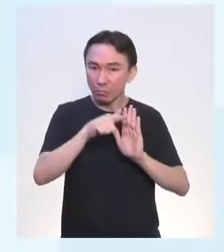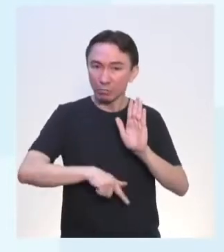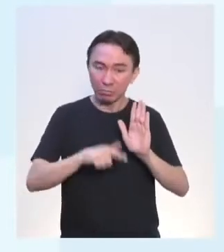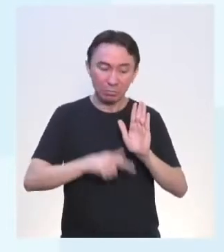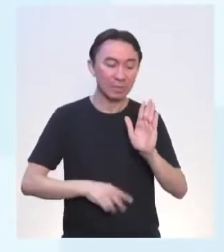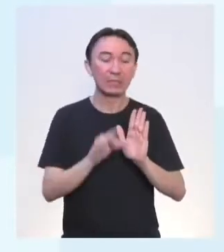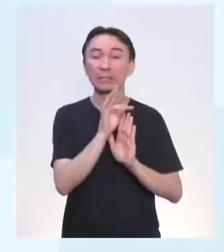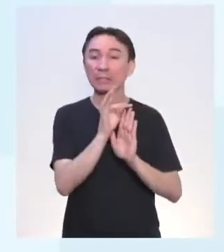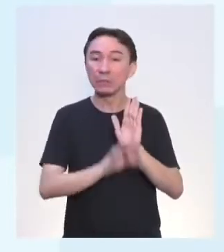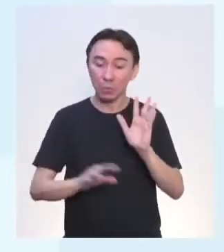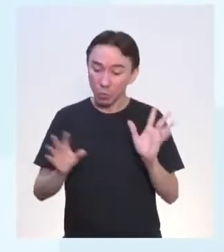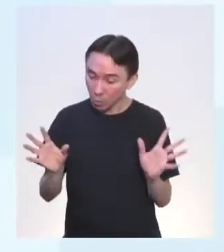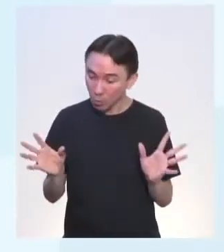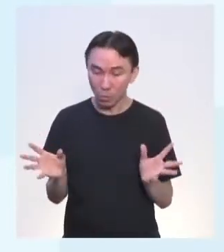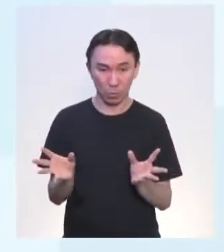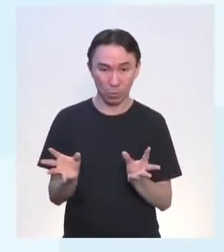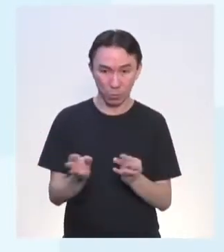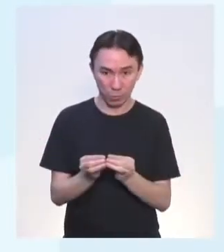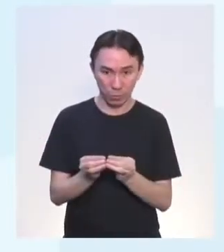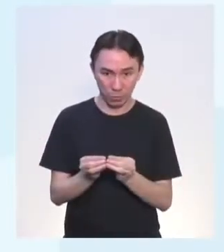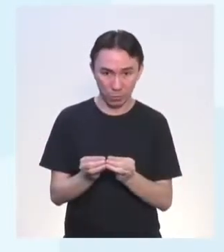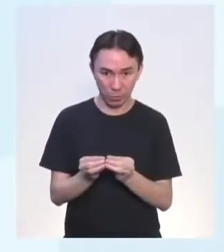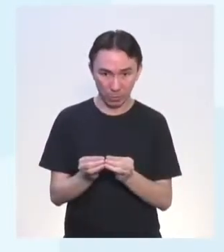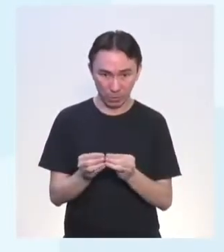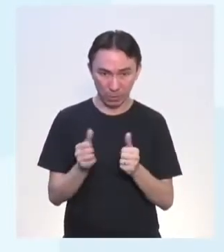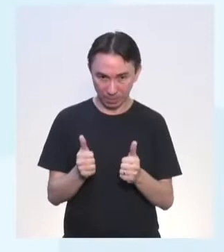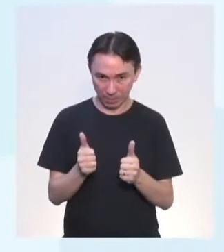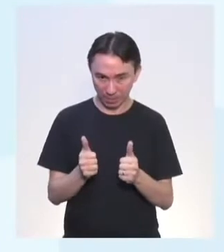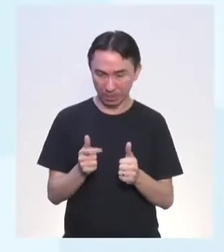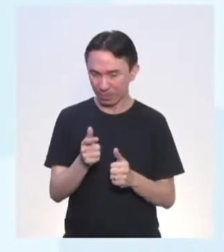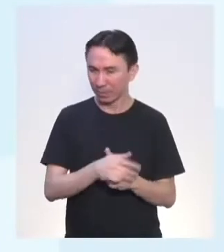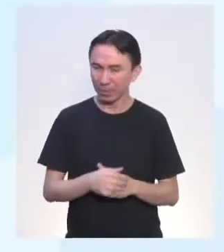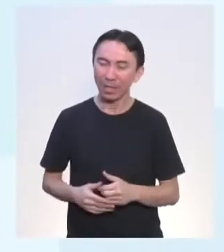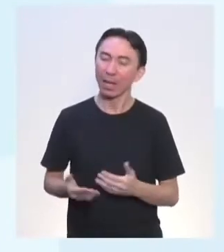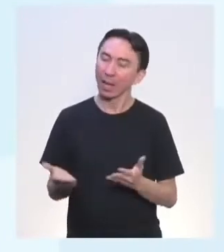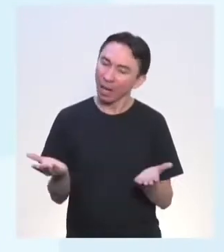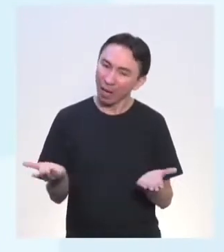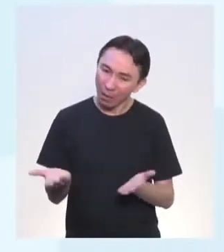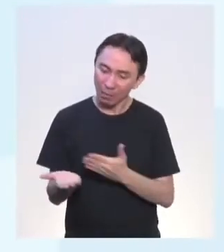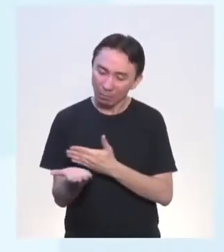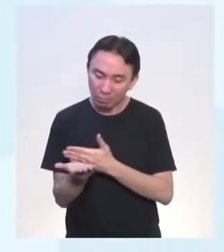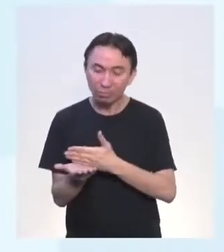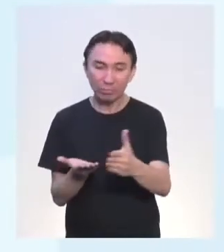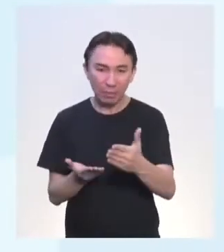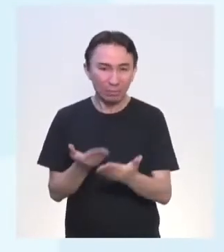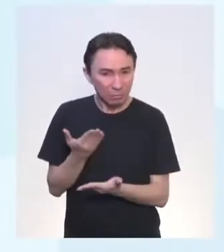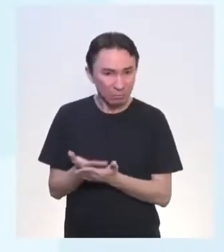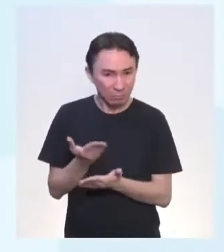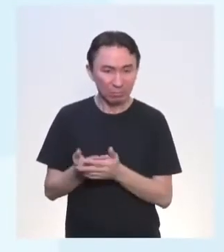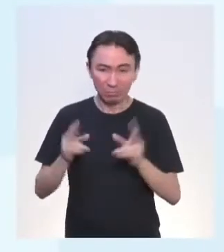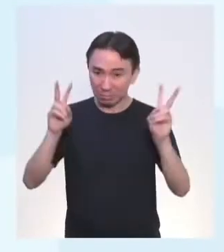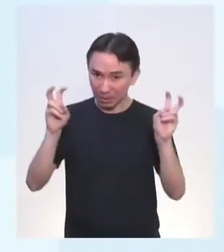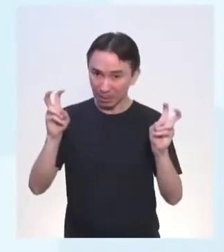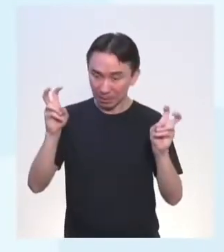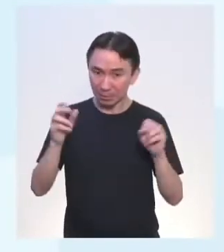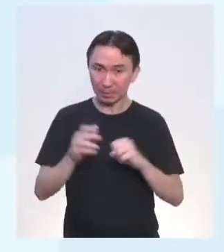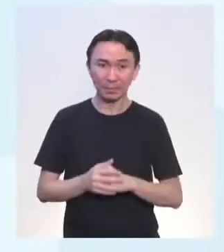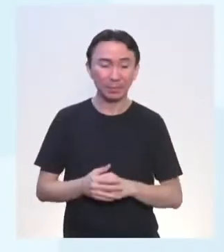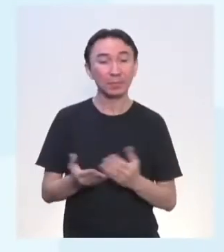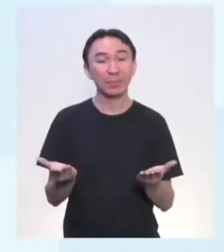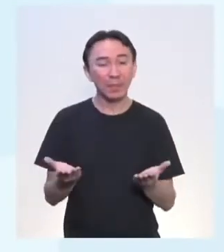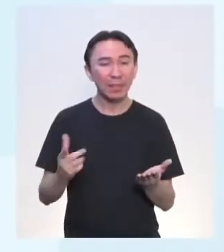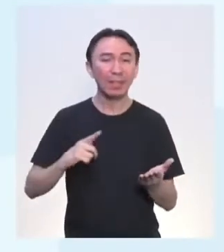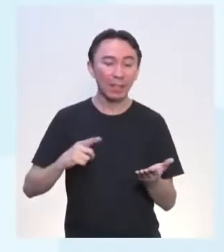gênero textual resumo, né? O início da primeira aula falando sobre esse gênero textual. E aí, está no